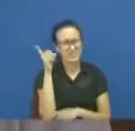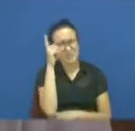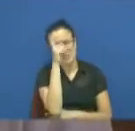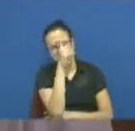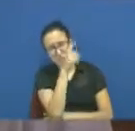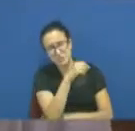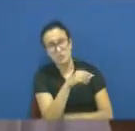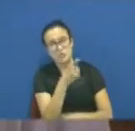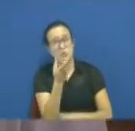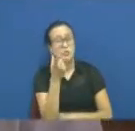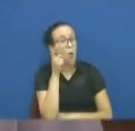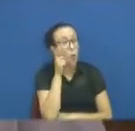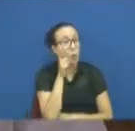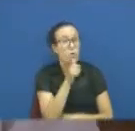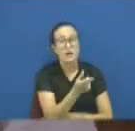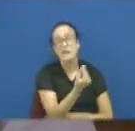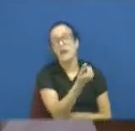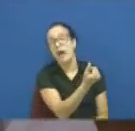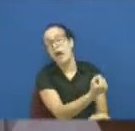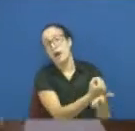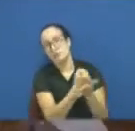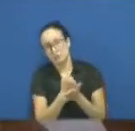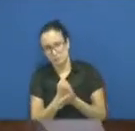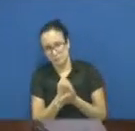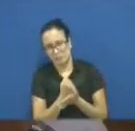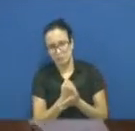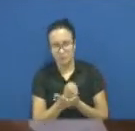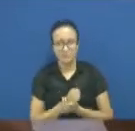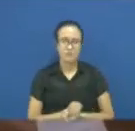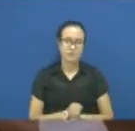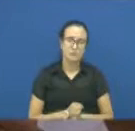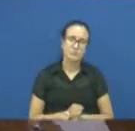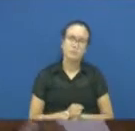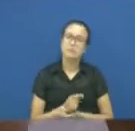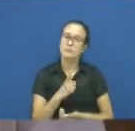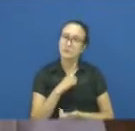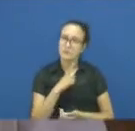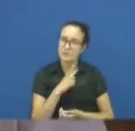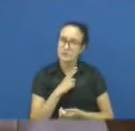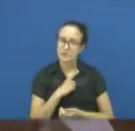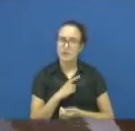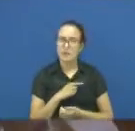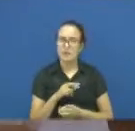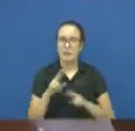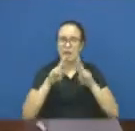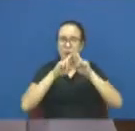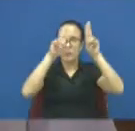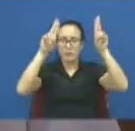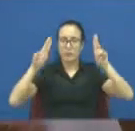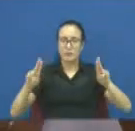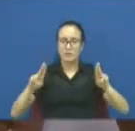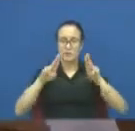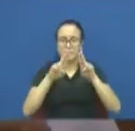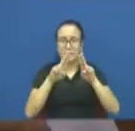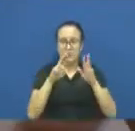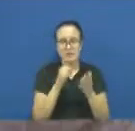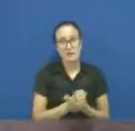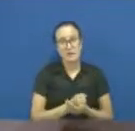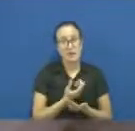sentidos. A Unimed, existe um patrocínio hoje, a Orquestra